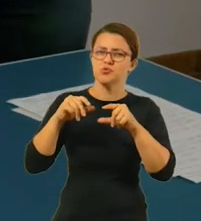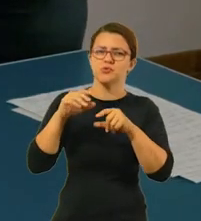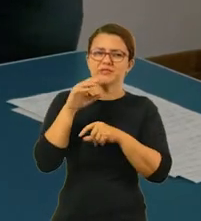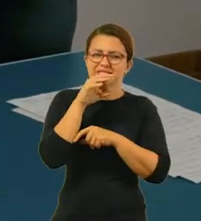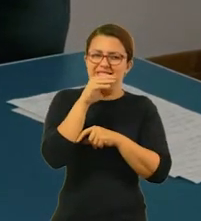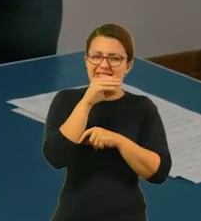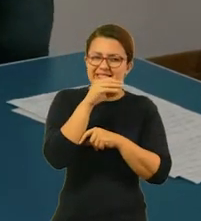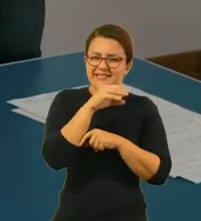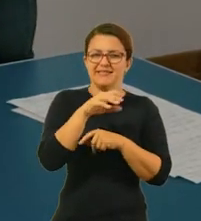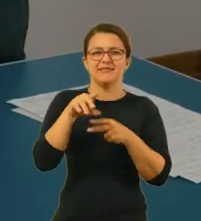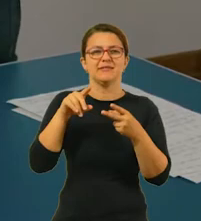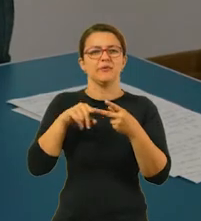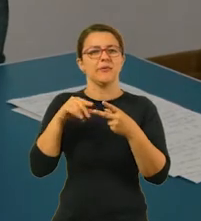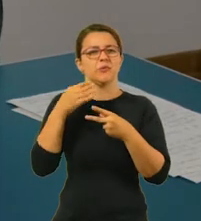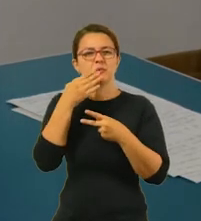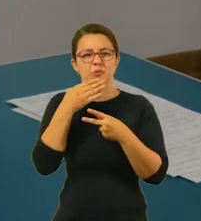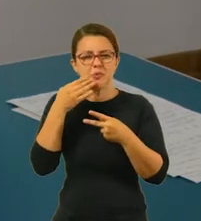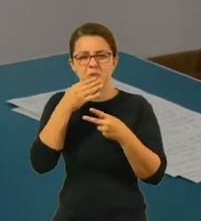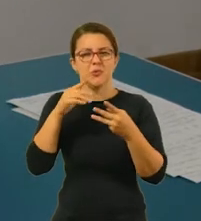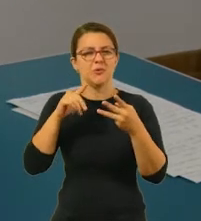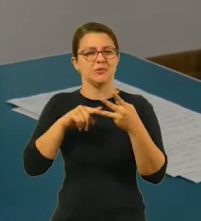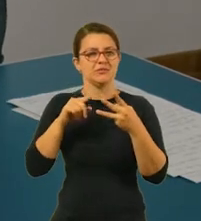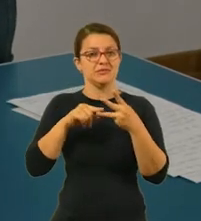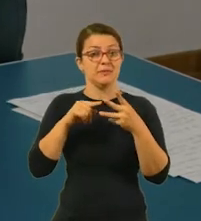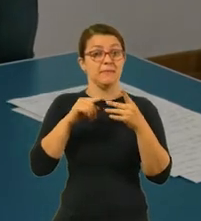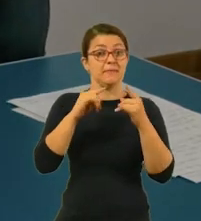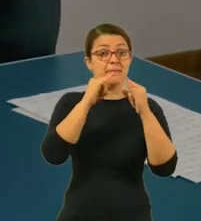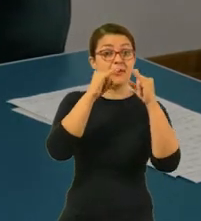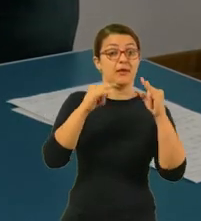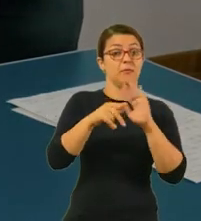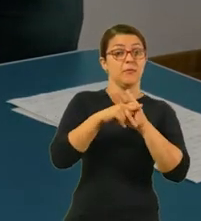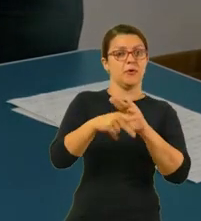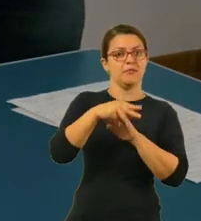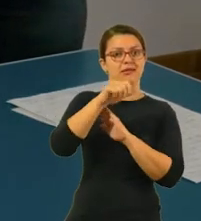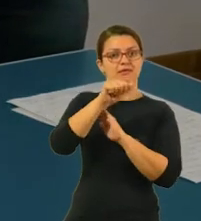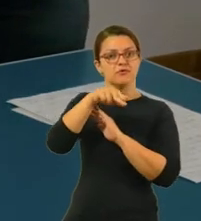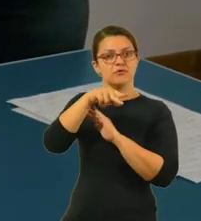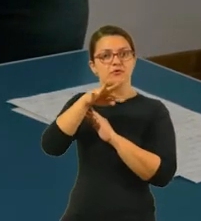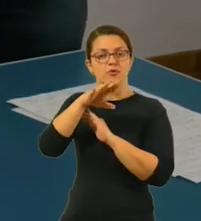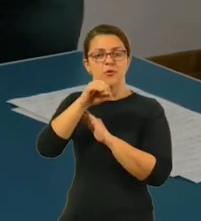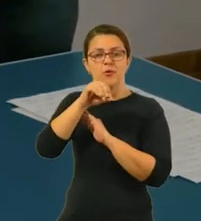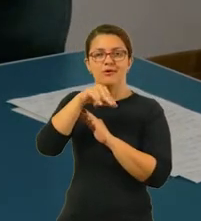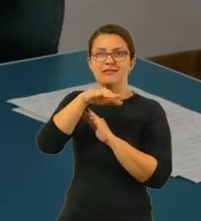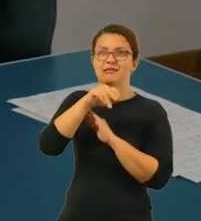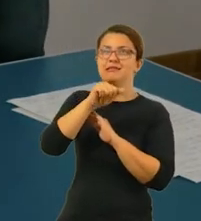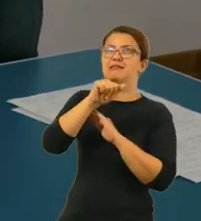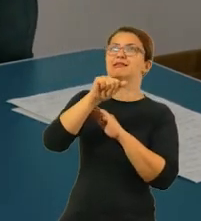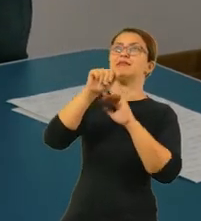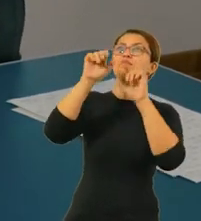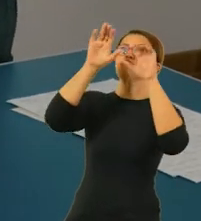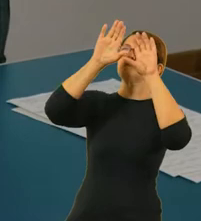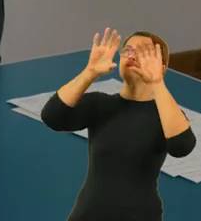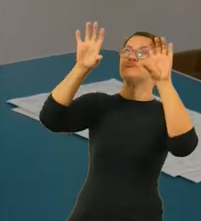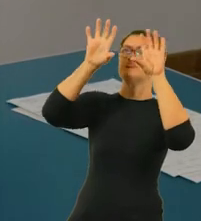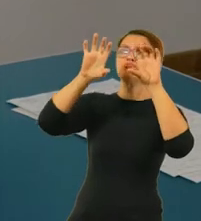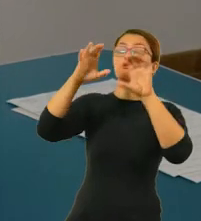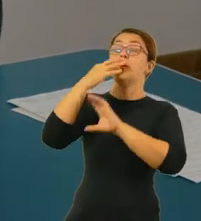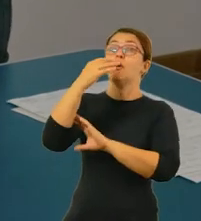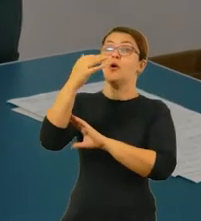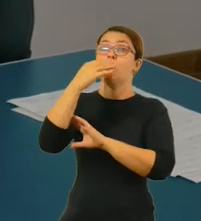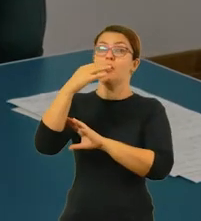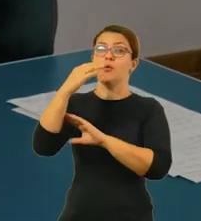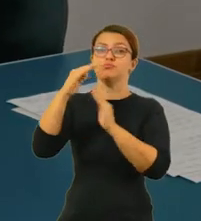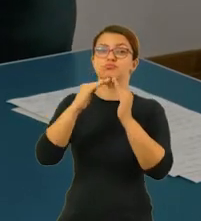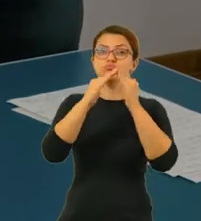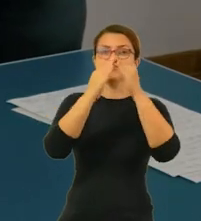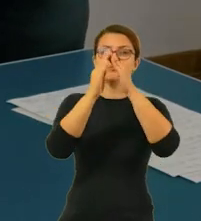pamonha, paçoca e pé de moleque na barraca da Antônia. O céu todo colorido faz a beleza espalhar, balões, fogos